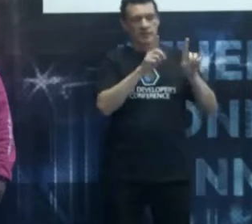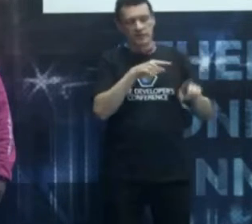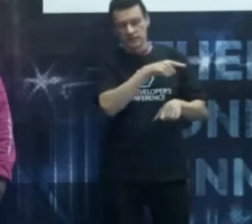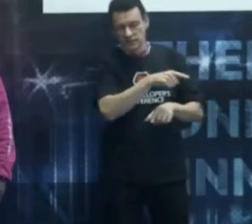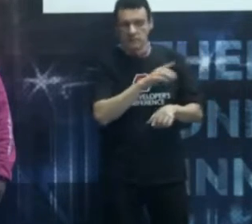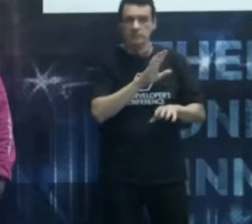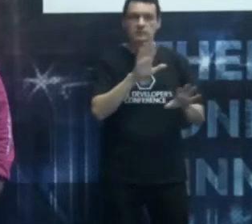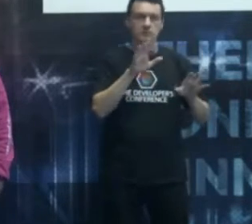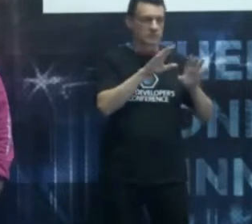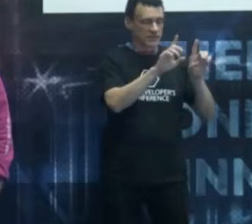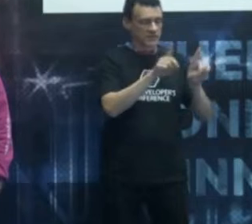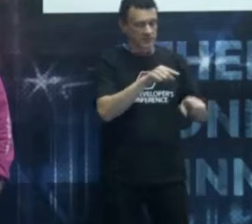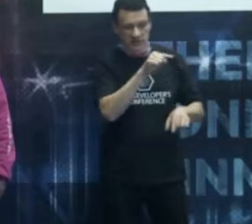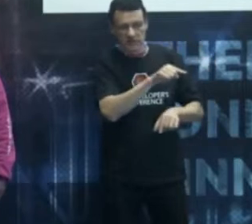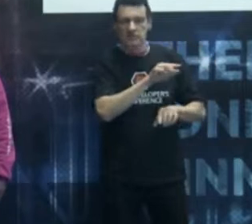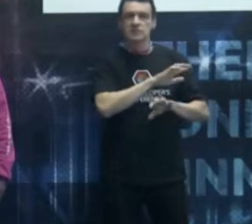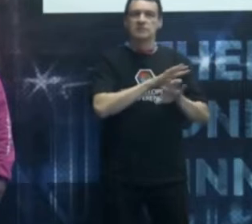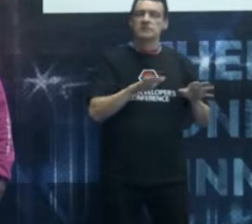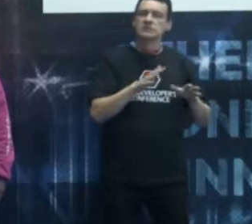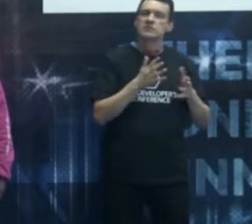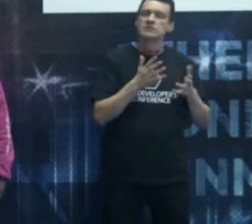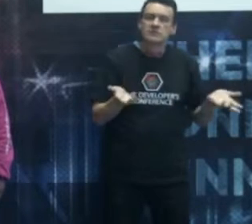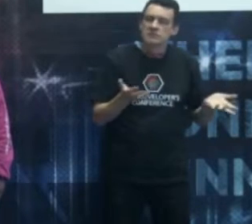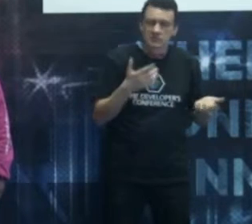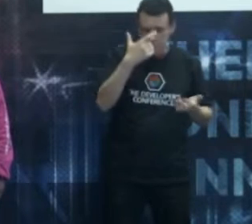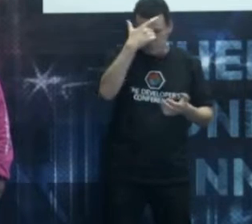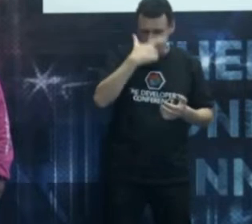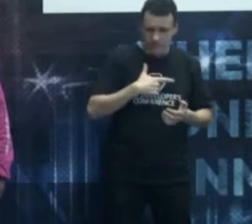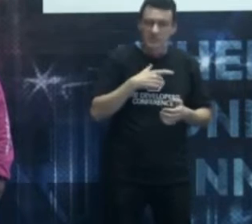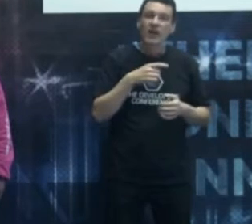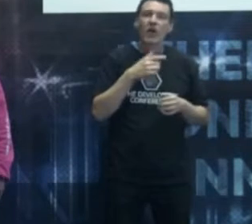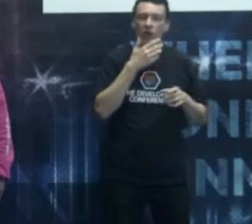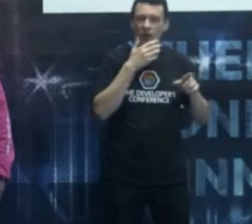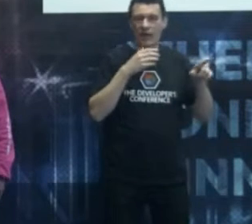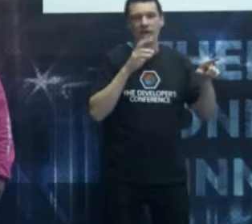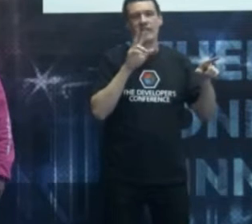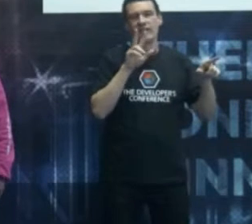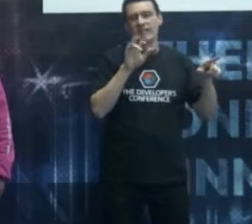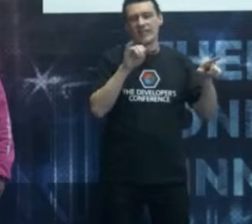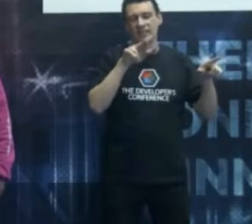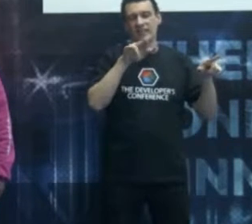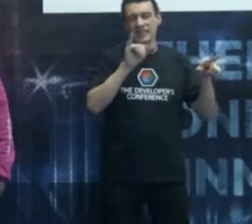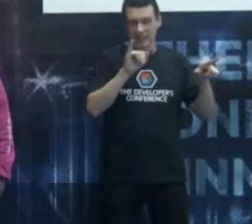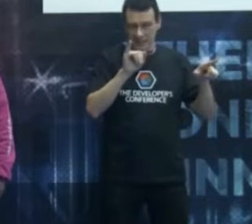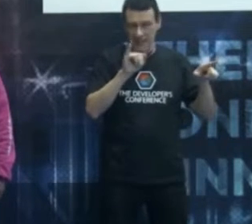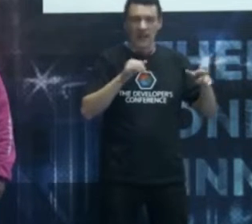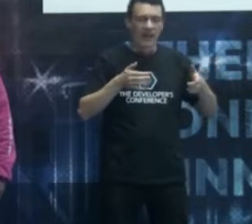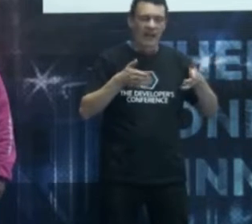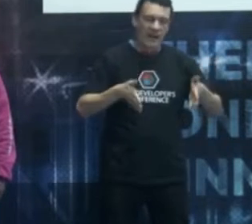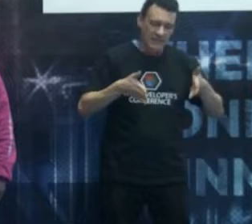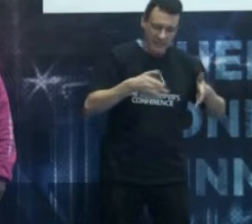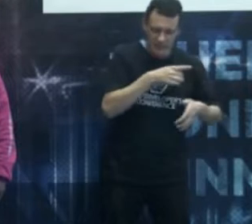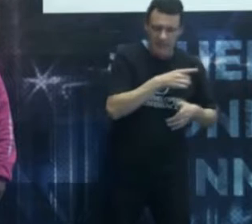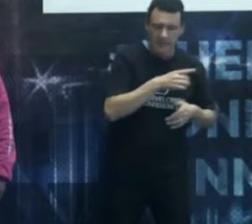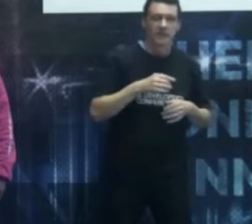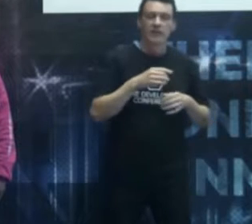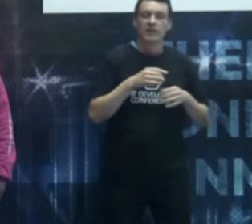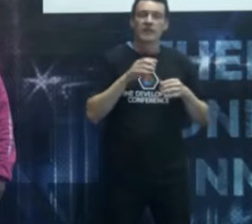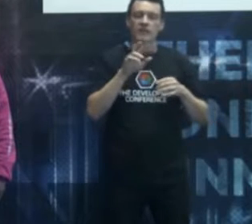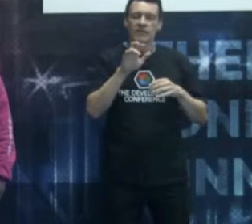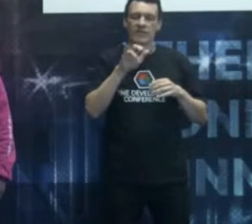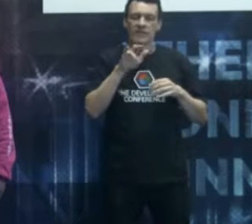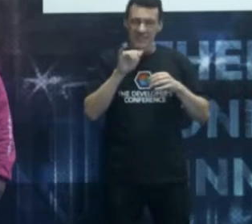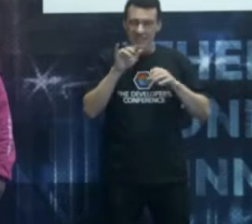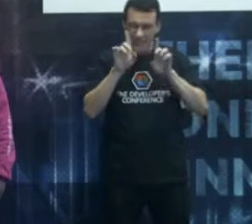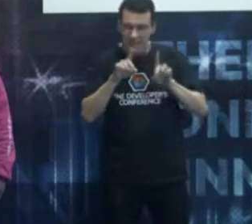ser o Vini da cadeira de rodas, o Vini com deficiência física, o Vini deficiente físico, e